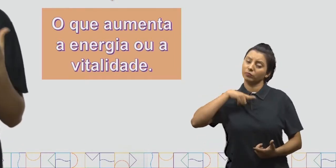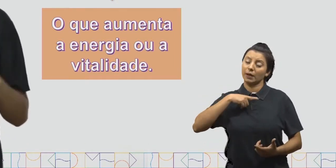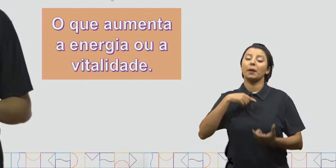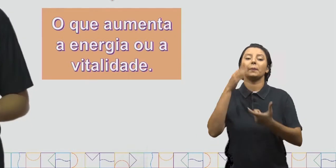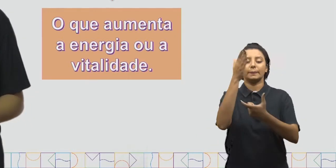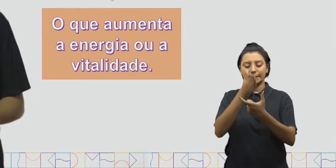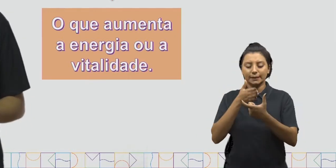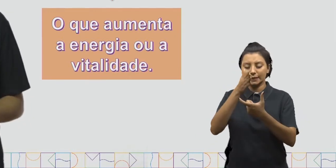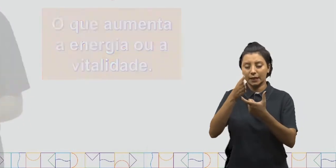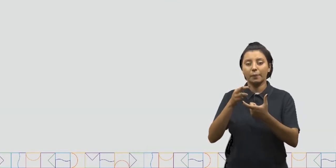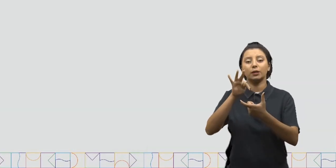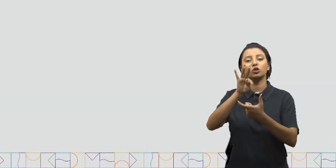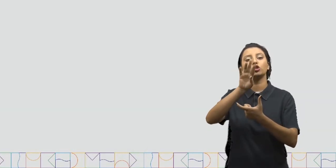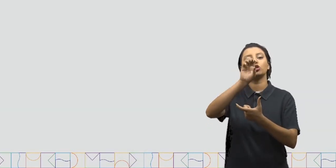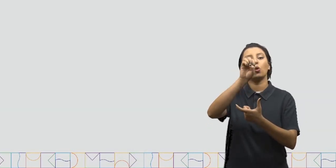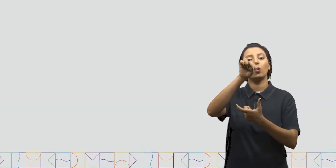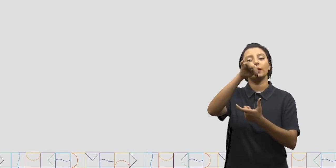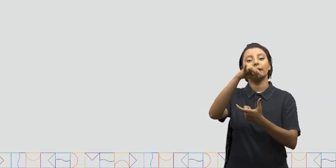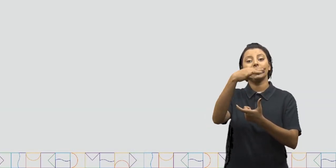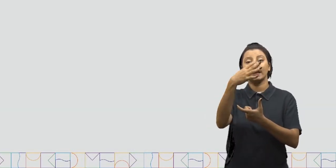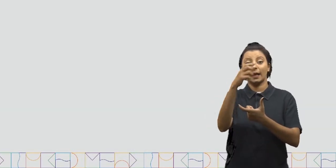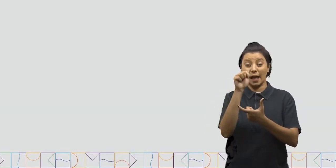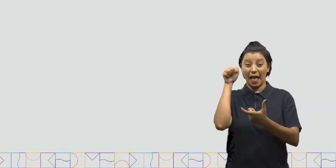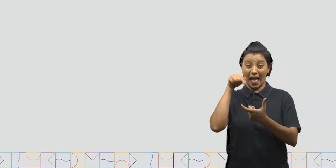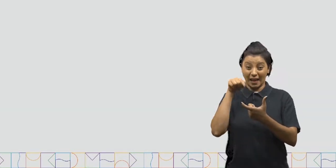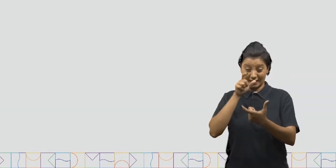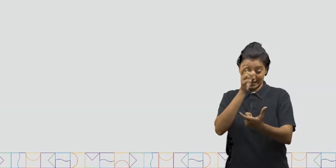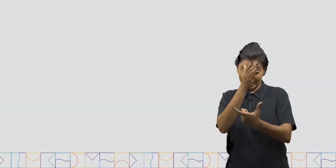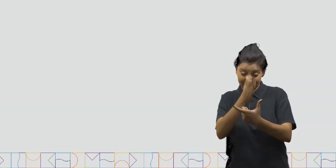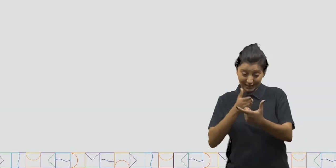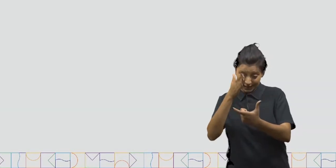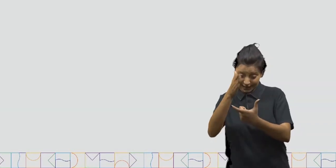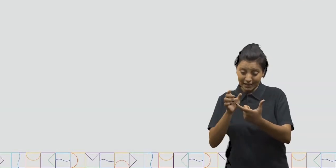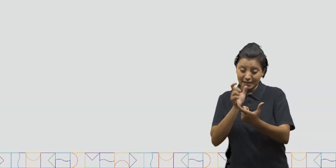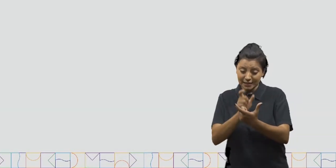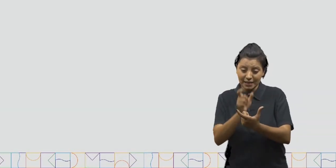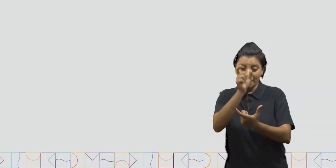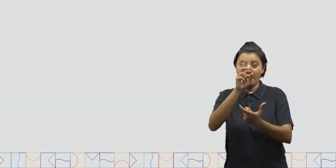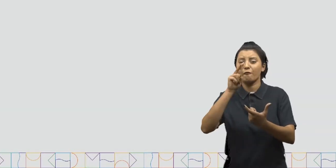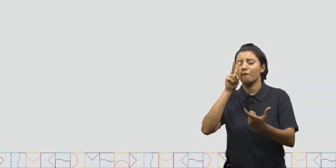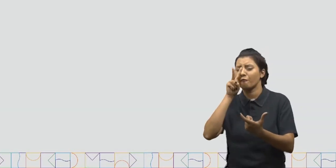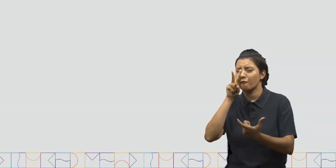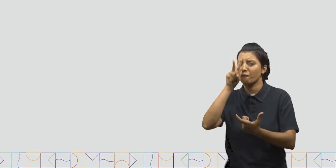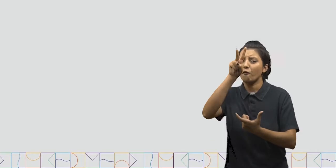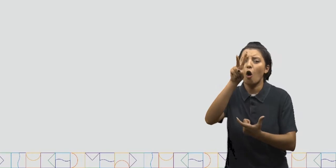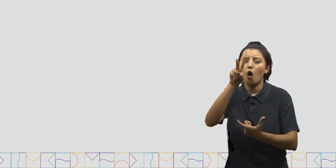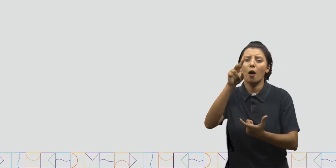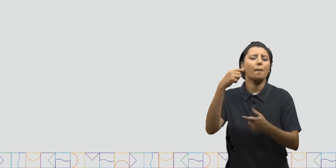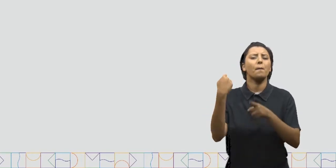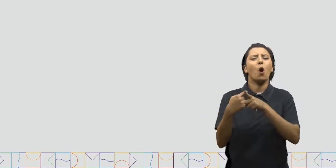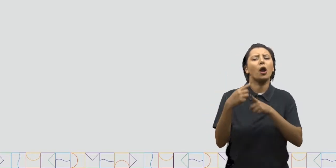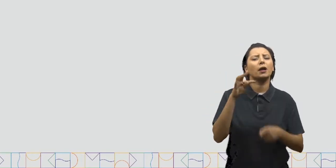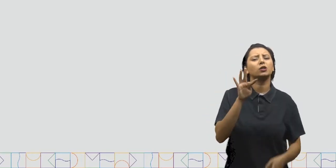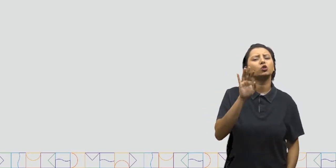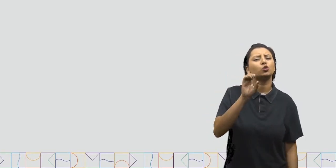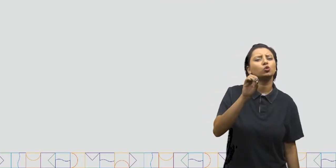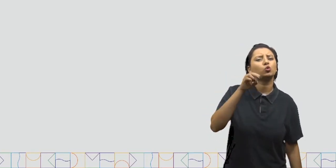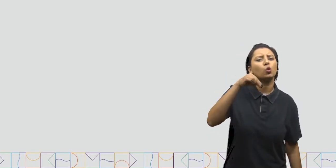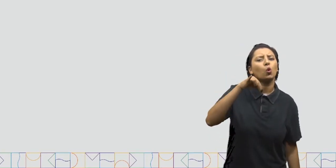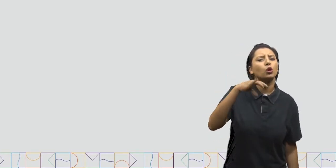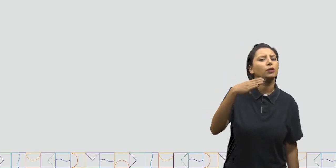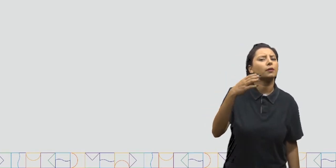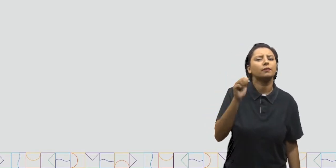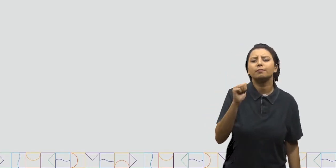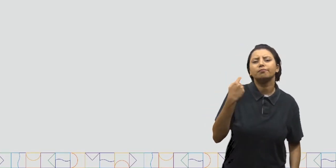a sílaba tônica. A sílaba tônica é a sílaba mais forte de uma palavra. Ela é chamada de tônica